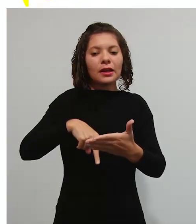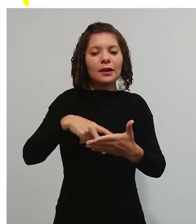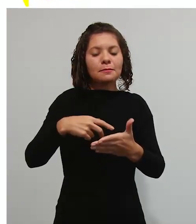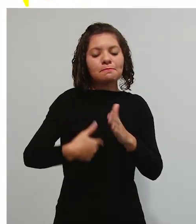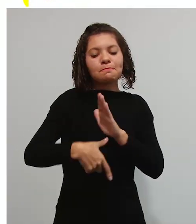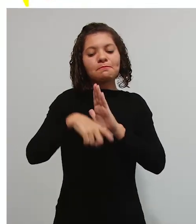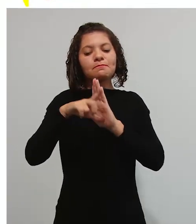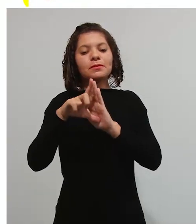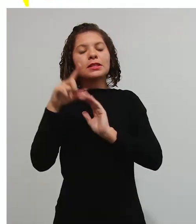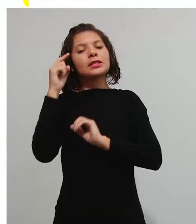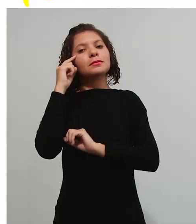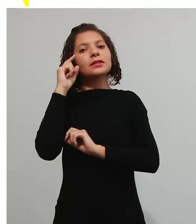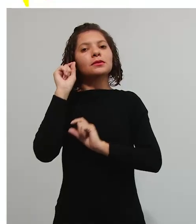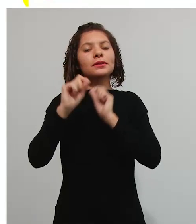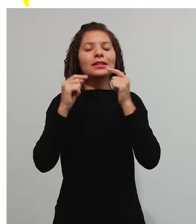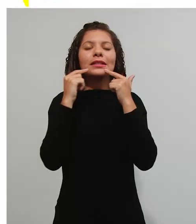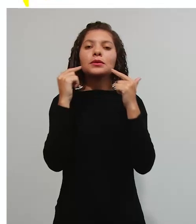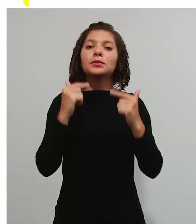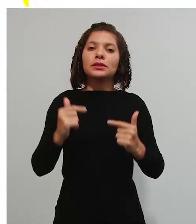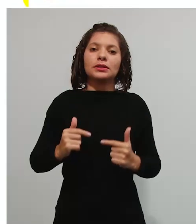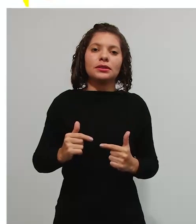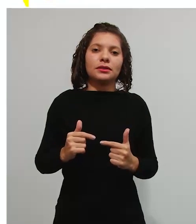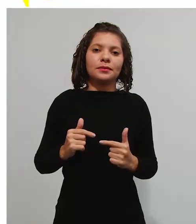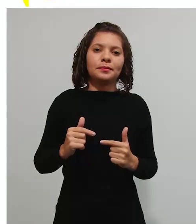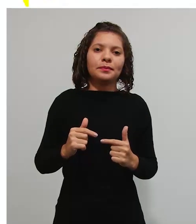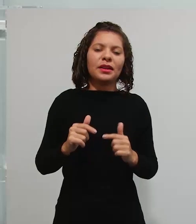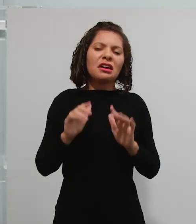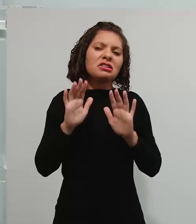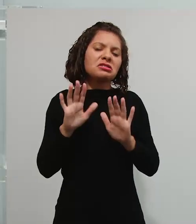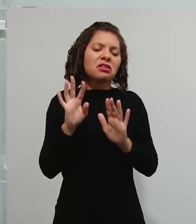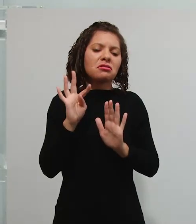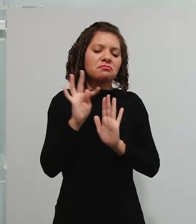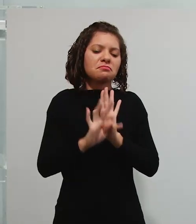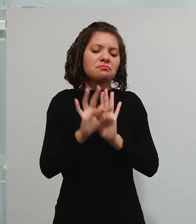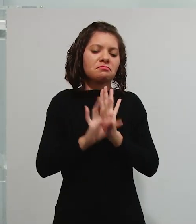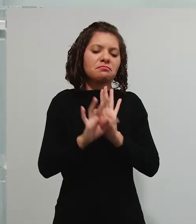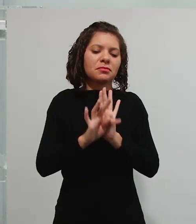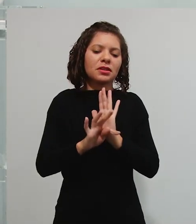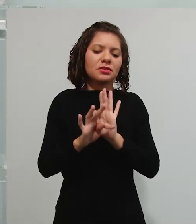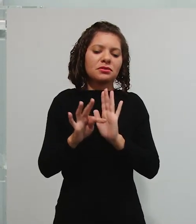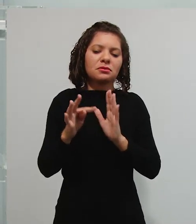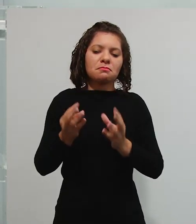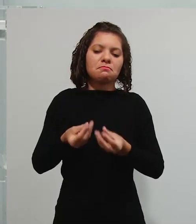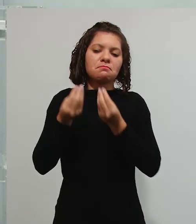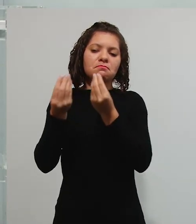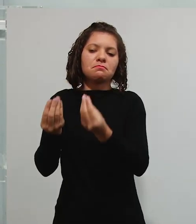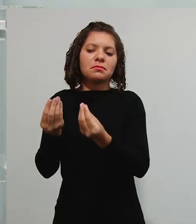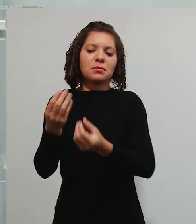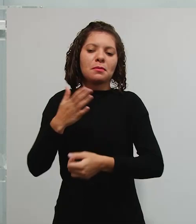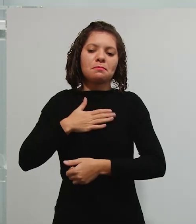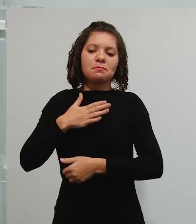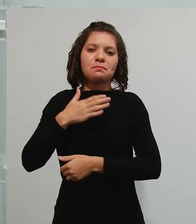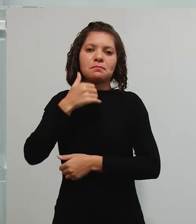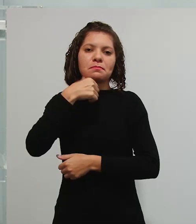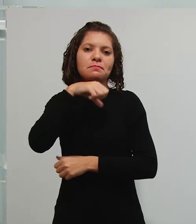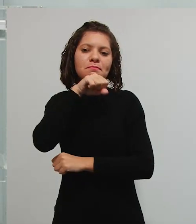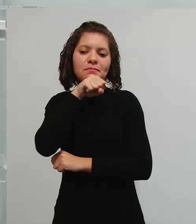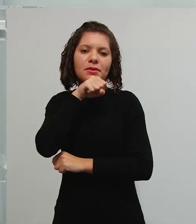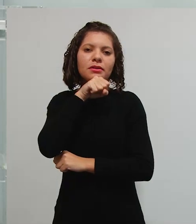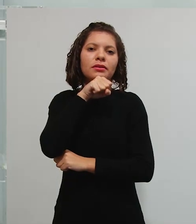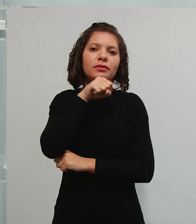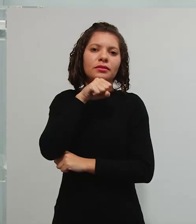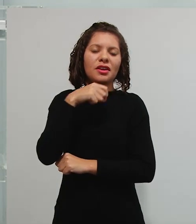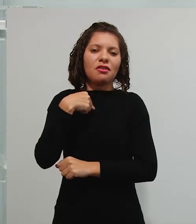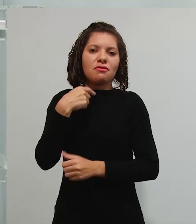também a minha variante linguística. Porque é um texto para minha mãe, uma carta, é aniversário da minha mãe, eu queria escrever